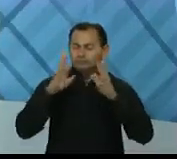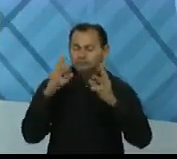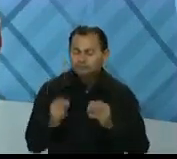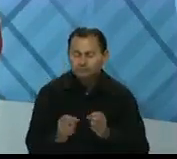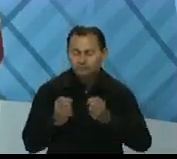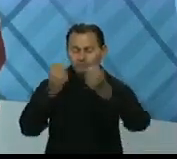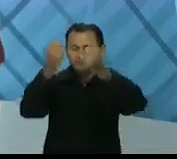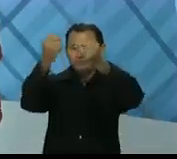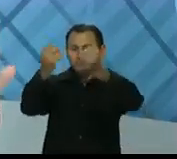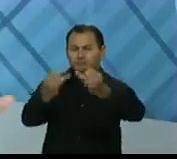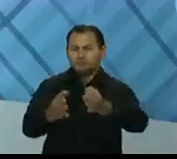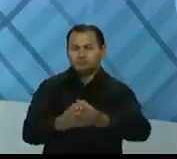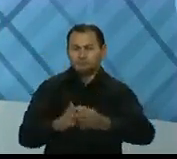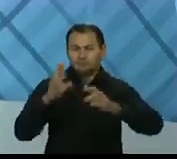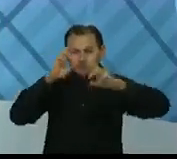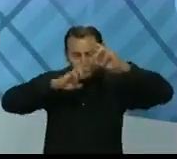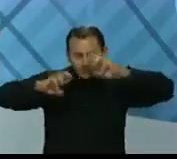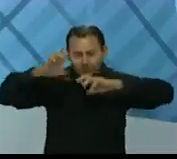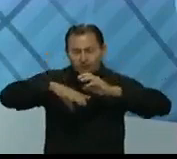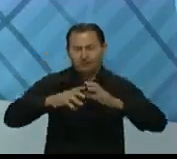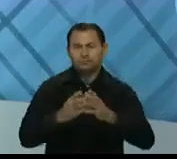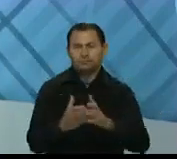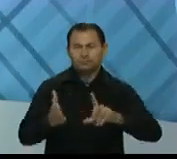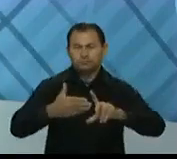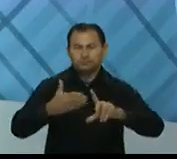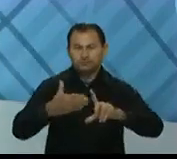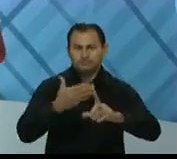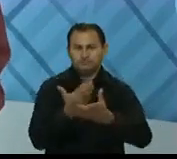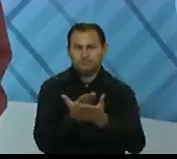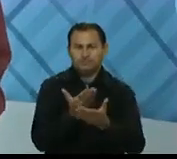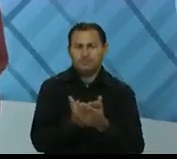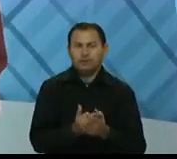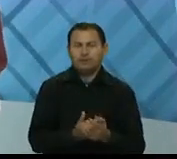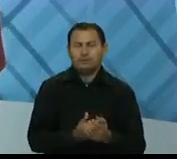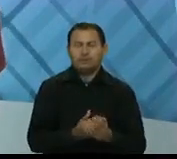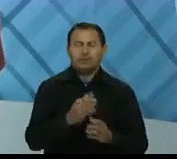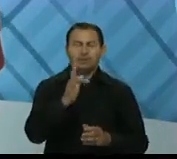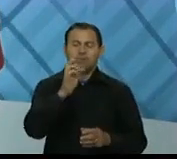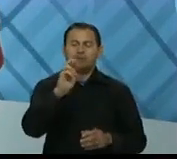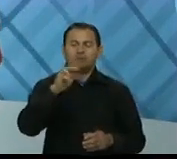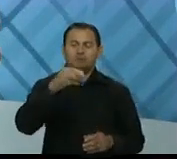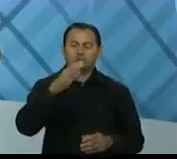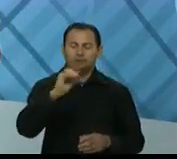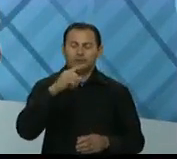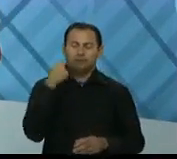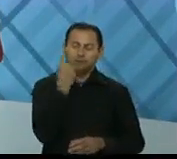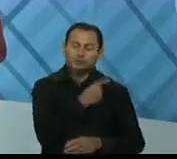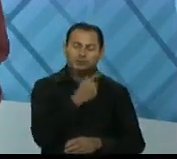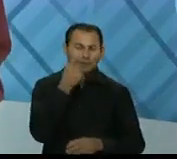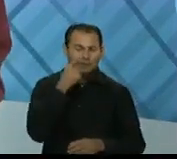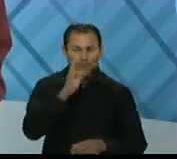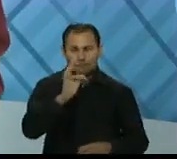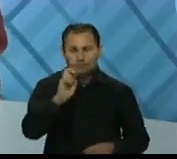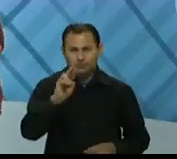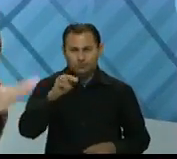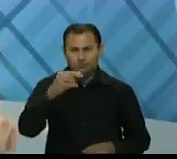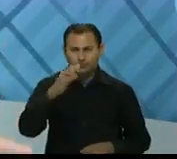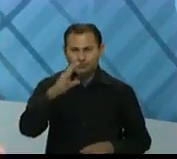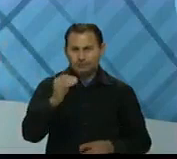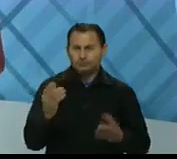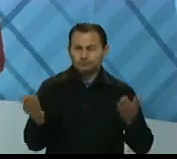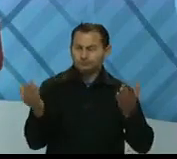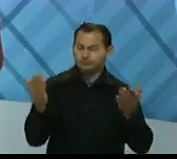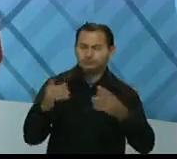está trabalhando, a gente está analisando agora no início da nossa aula, refere-se a uma função. Nós vimos lá que uma função é uma relação,